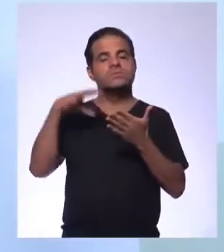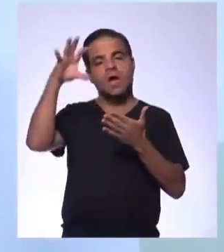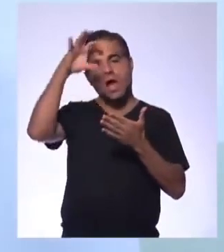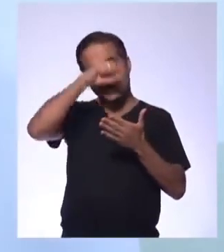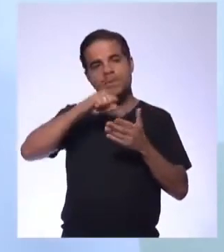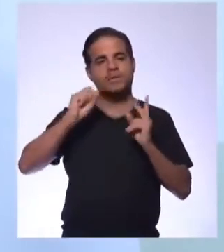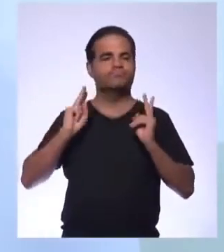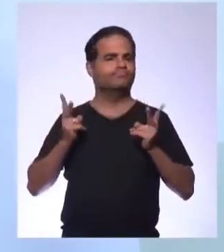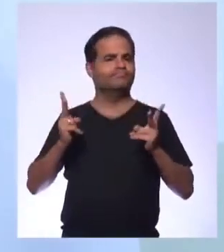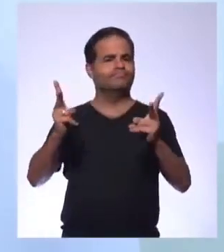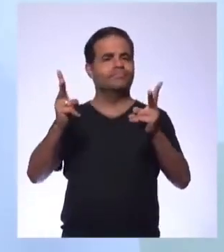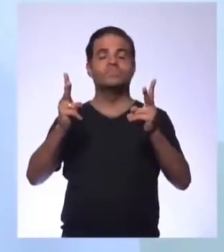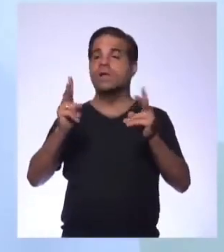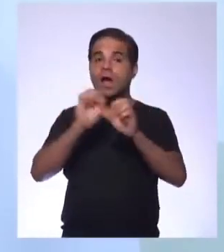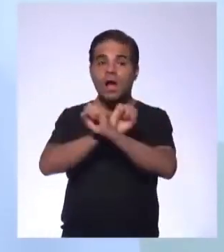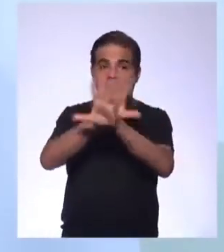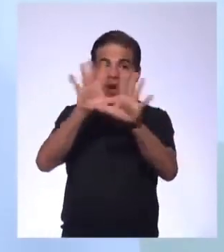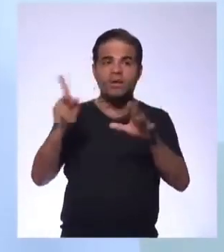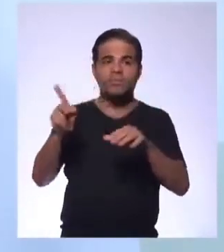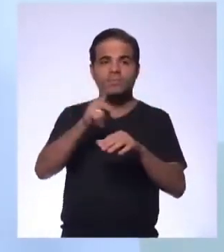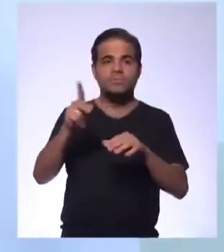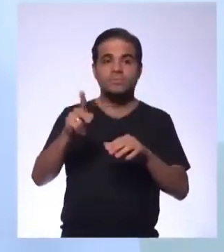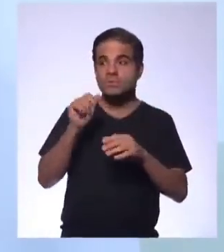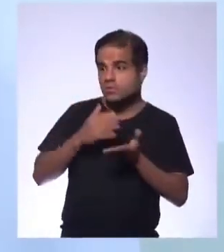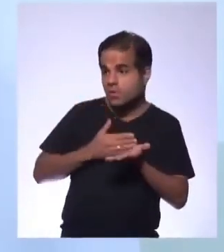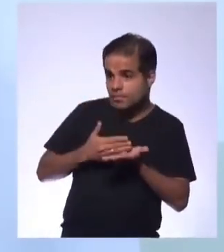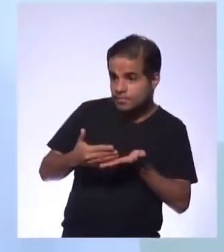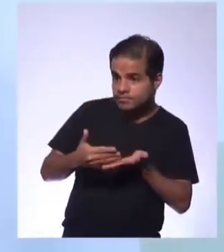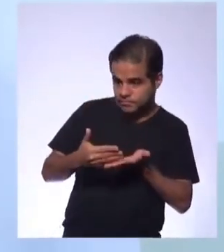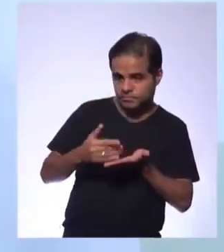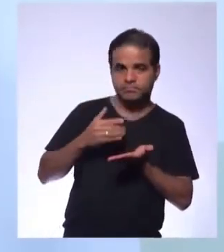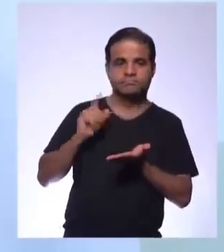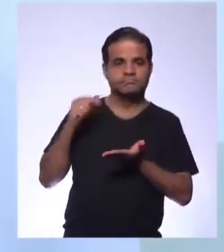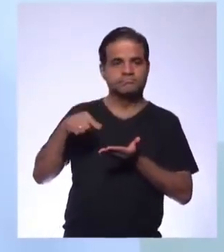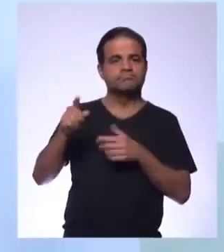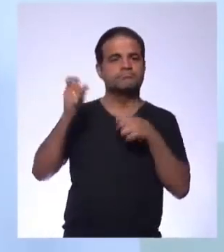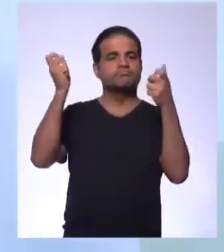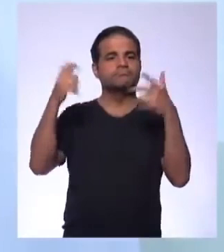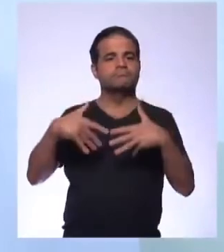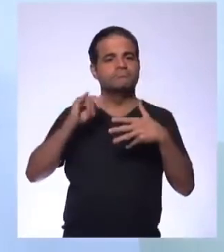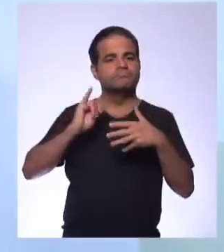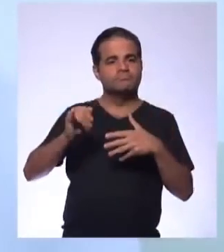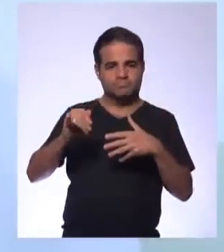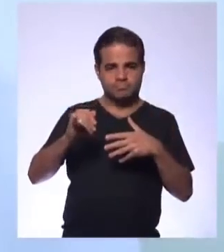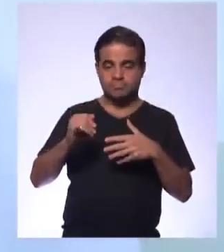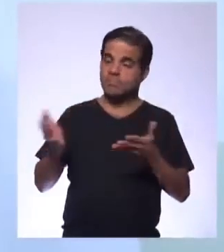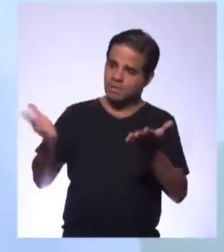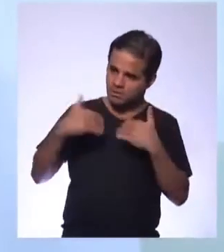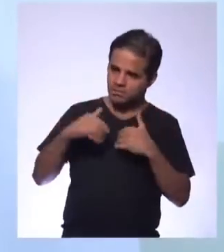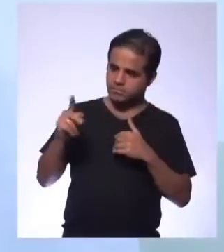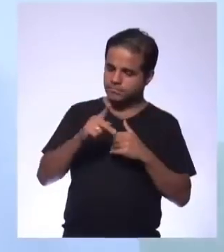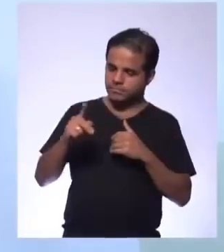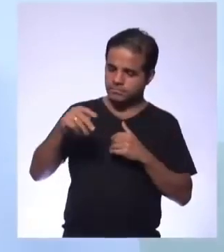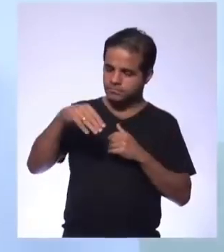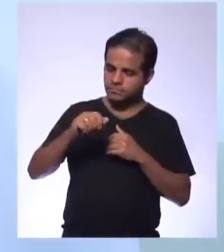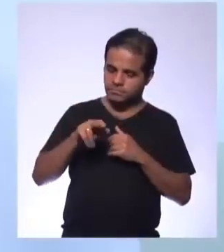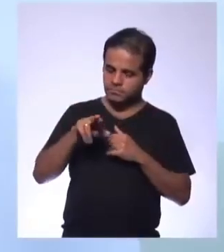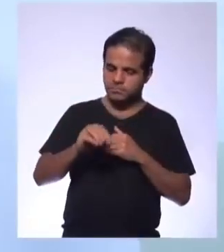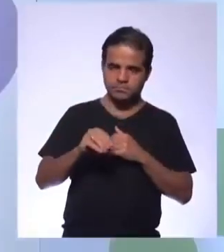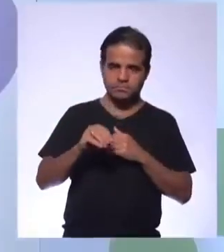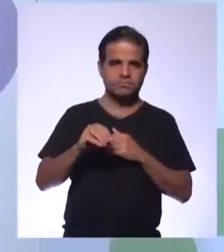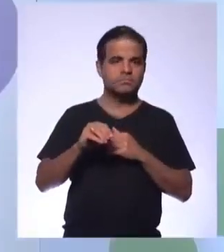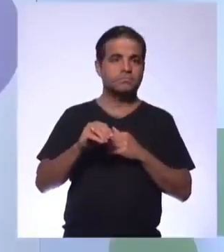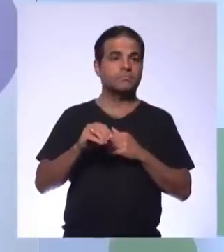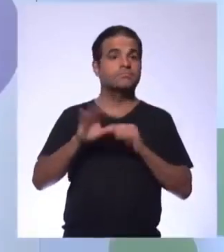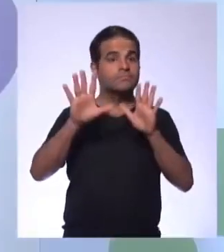ficou claro para os professores, porque eu falei que quando começasse, eu iria explicar, e começa hoje. Vamos lá, professor Mauro, então. Mas uma coisa, antes de mais nada,